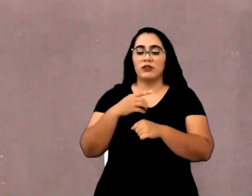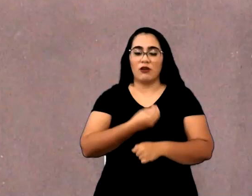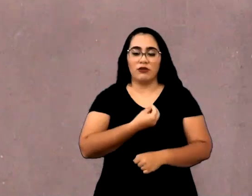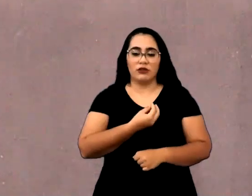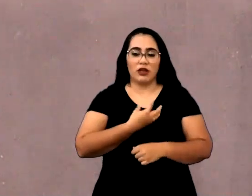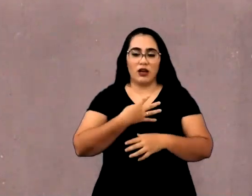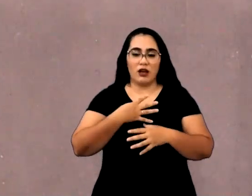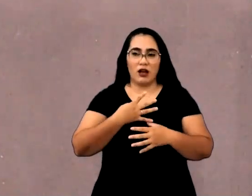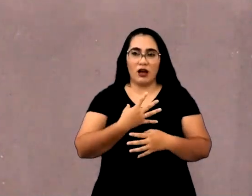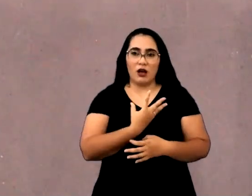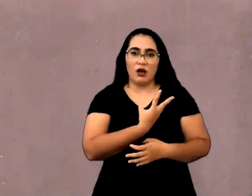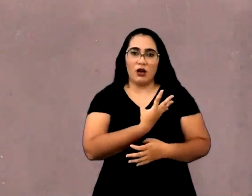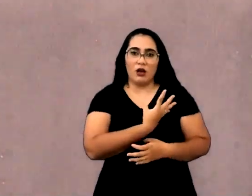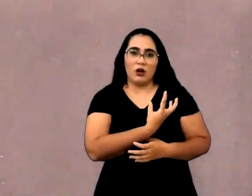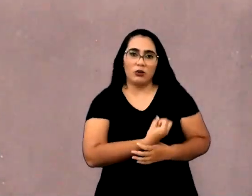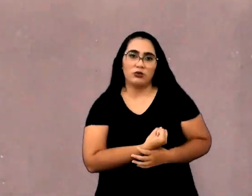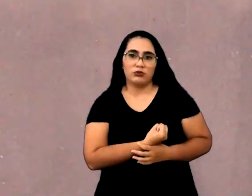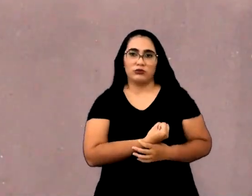vida.